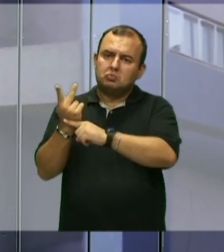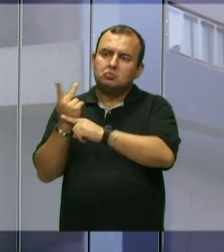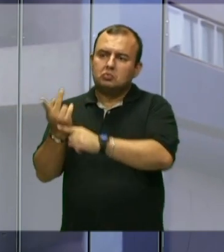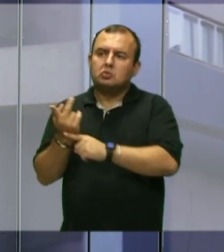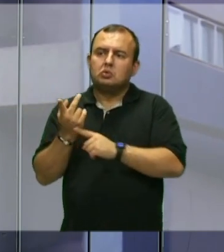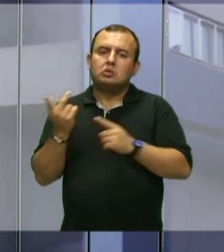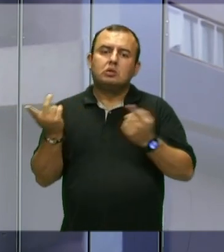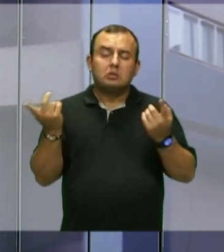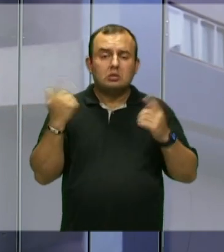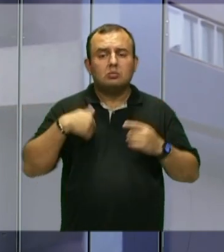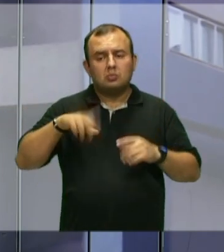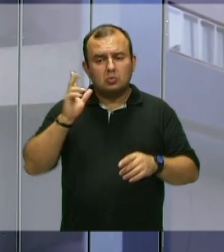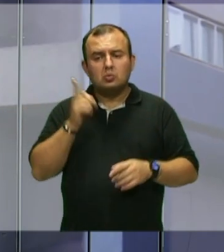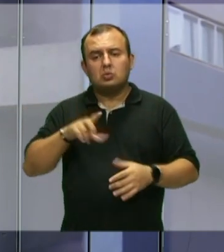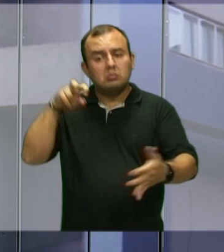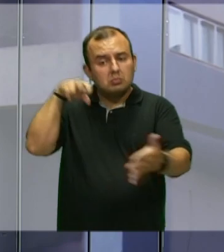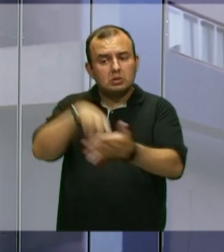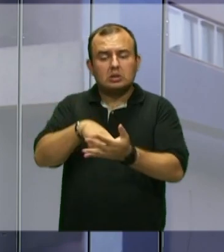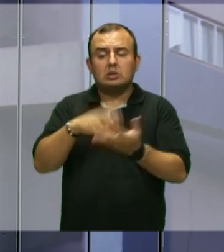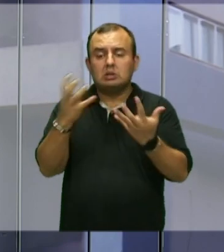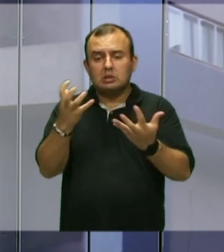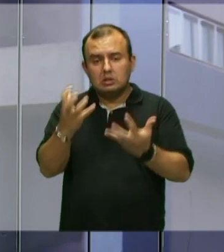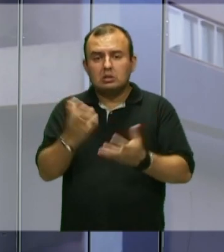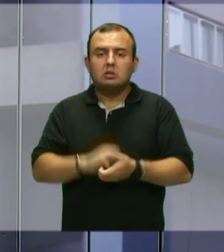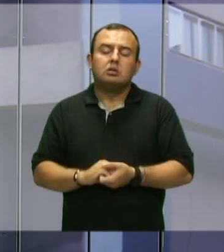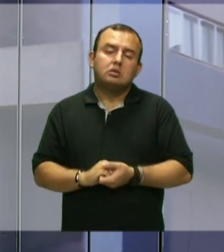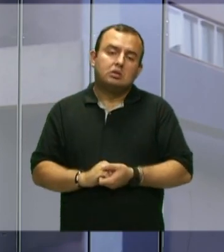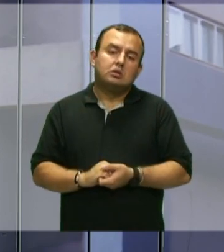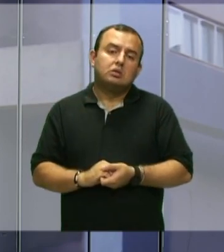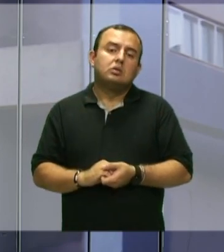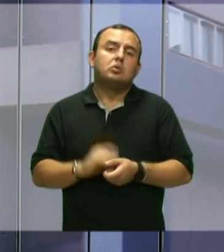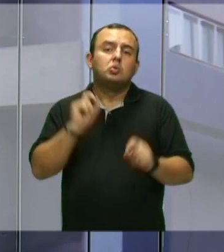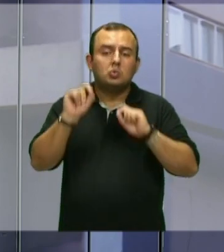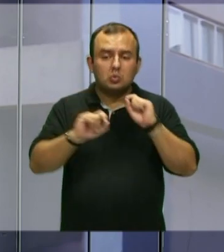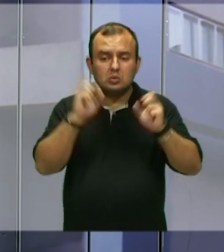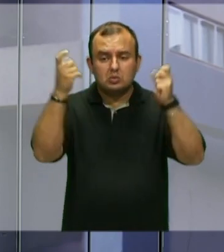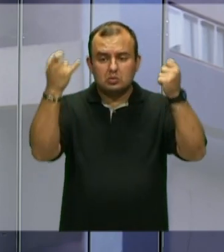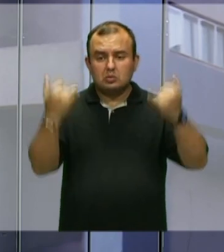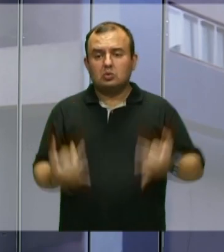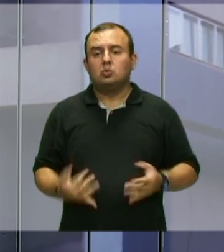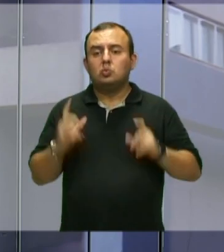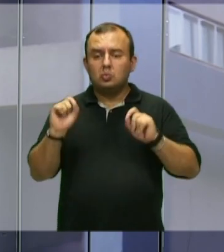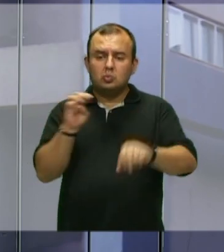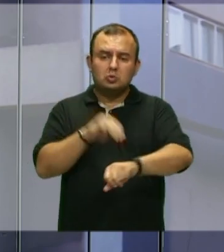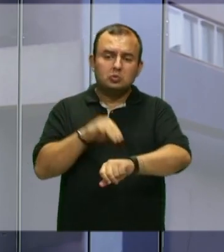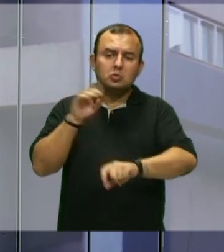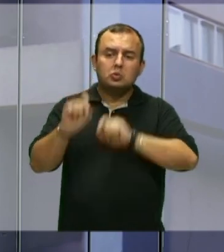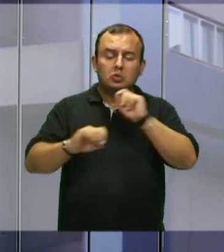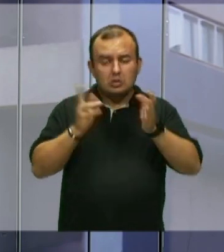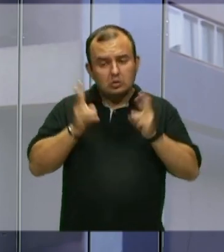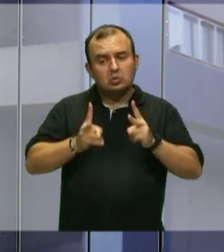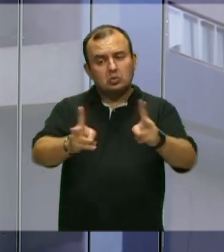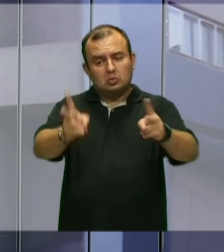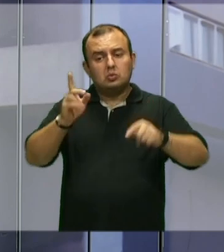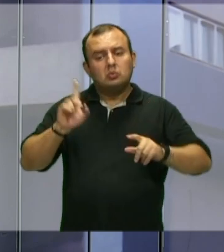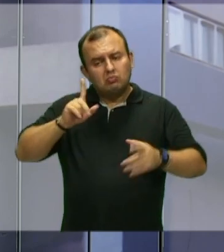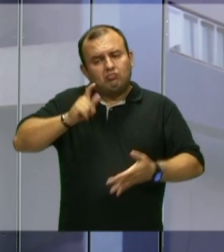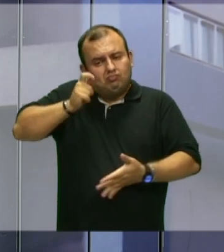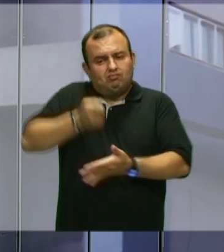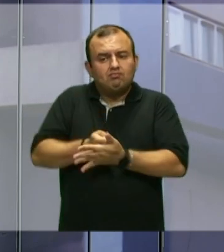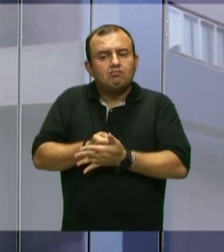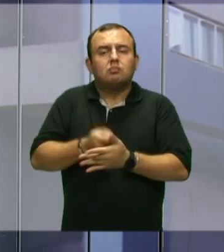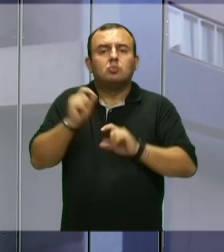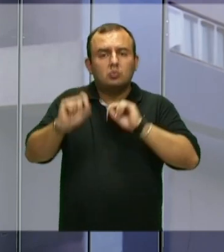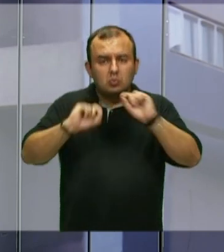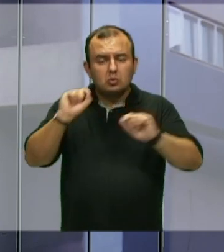pudesse estar, então, penalizando quem de fato teria que ser penalizado. O que eu me referia naquele momento, e ainda continuo com essa convicção,